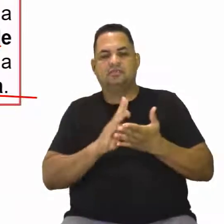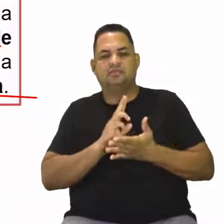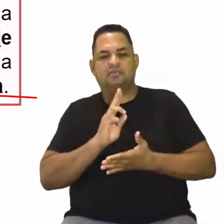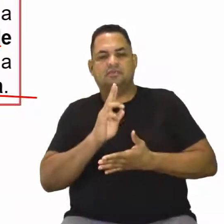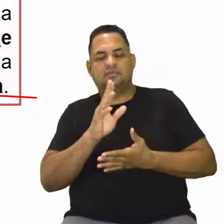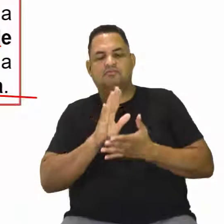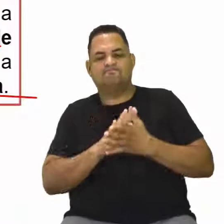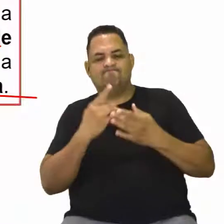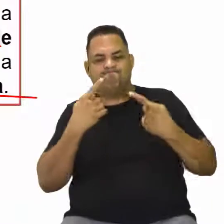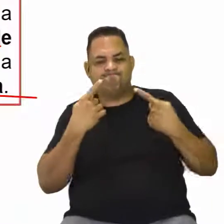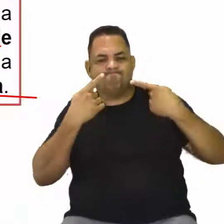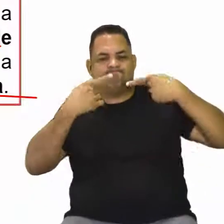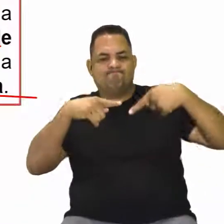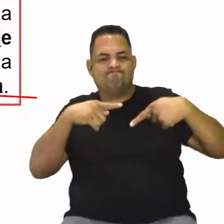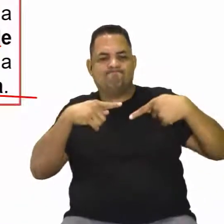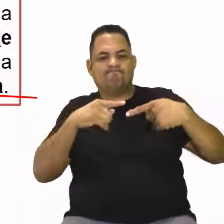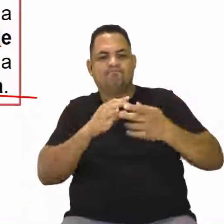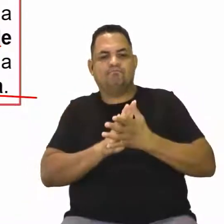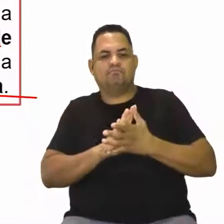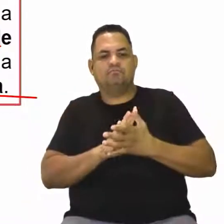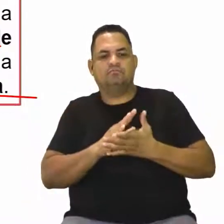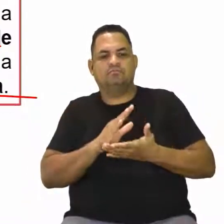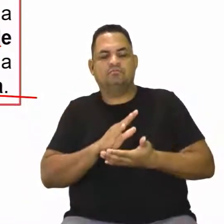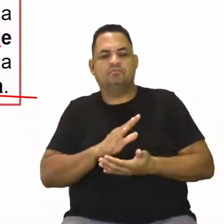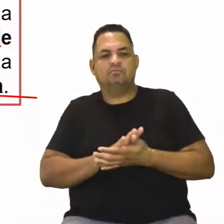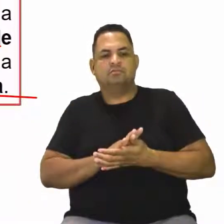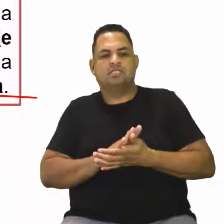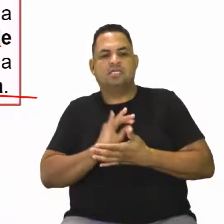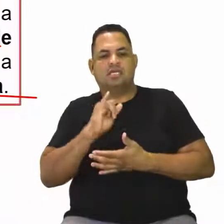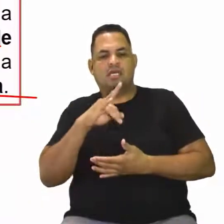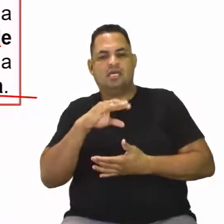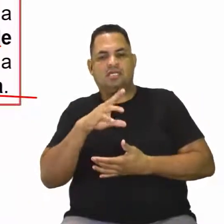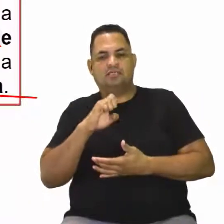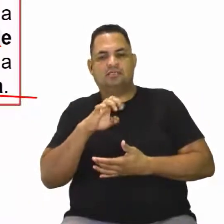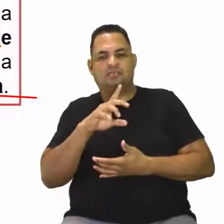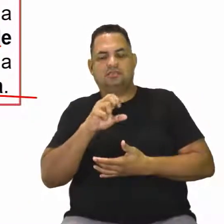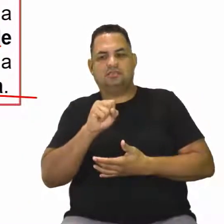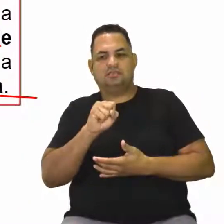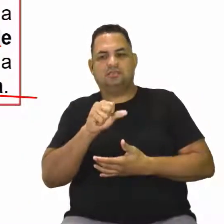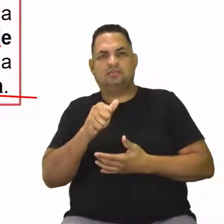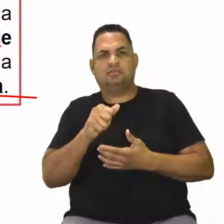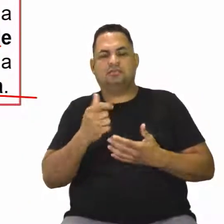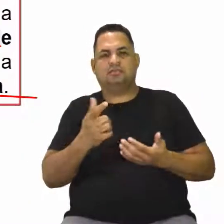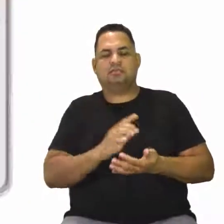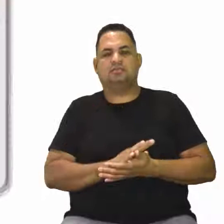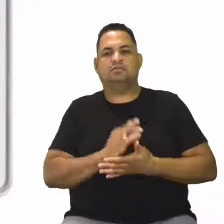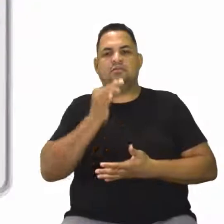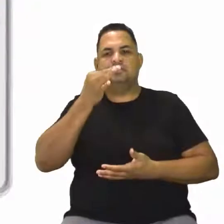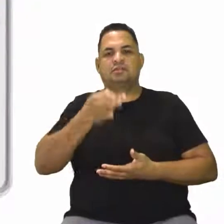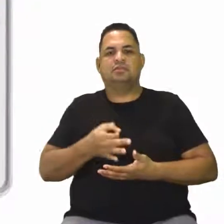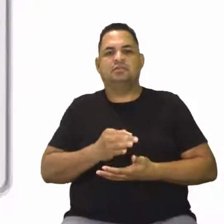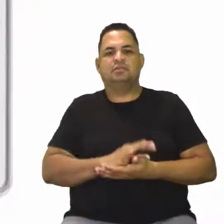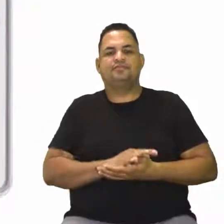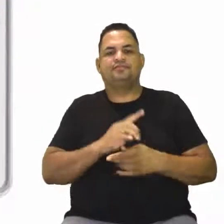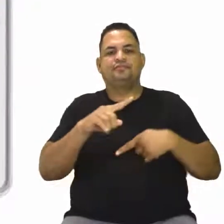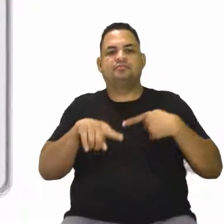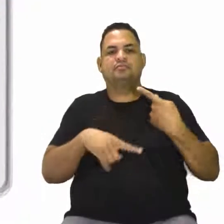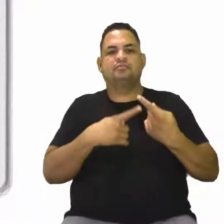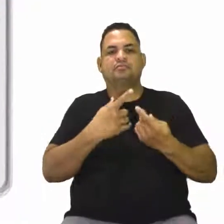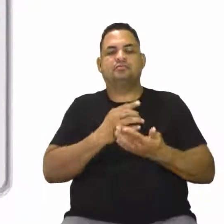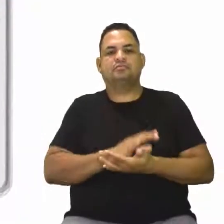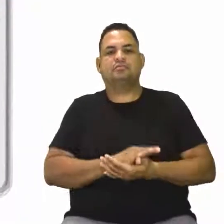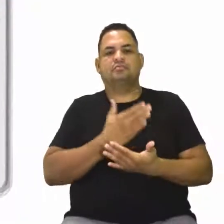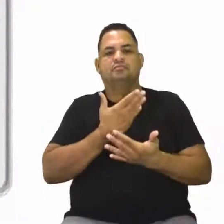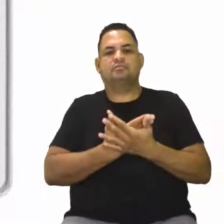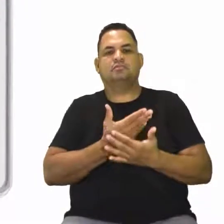vai sendo duramente combatido pelos os israelenses, certo? Depois partimos para